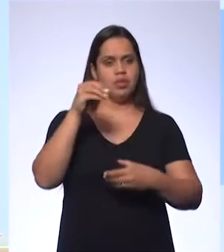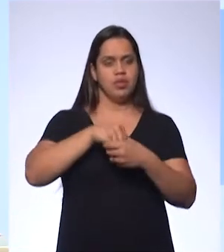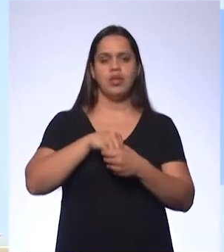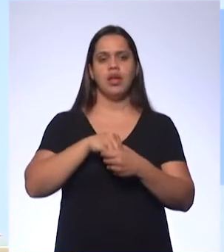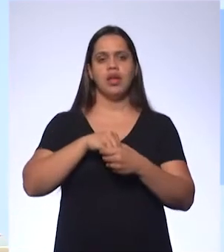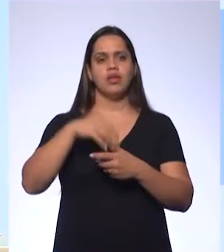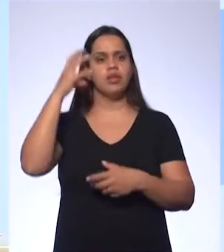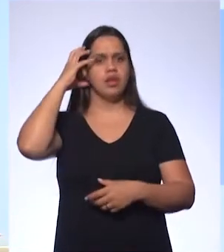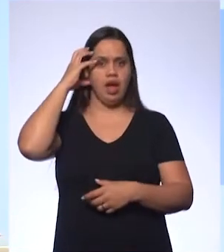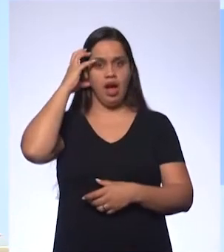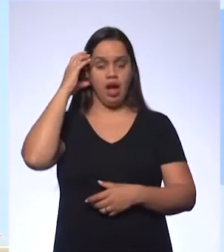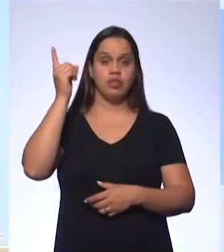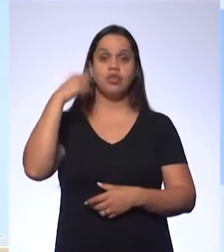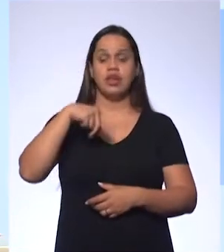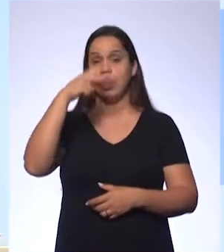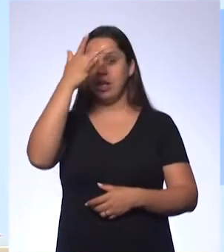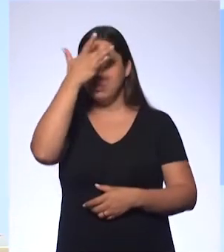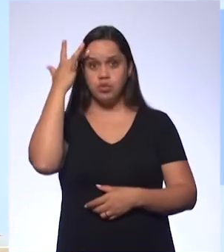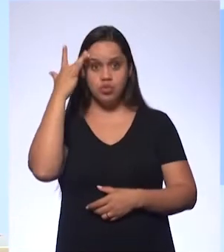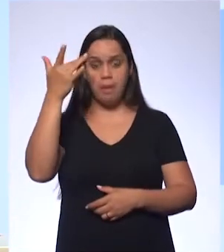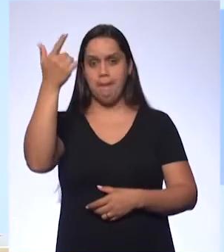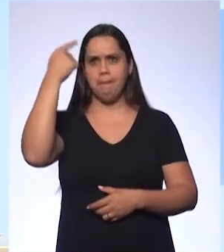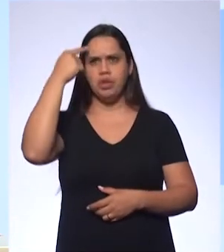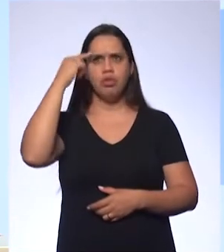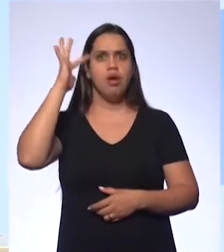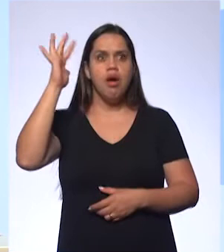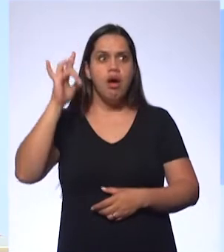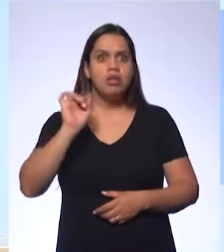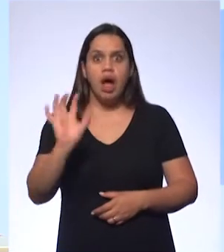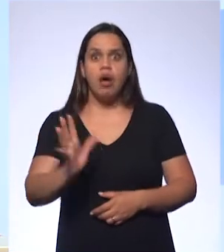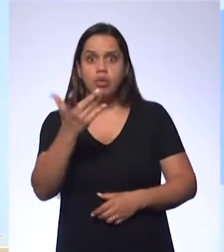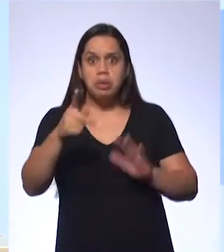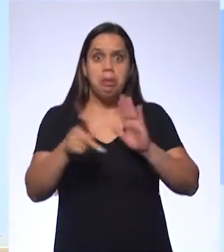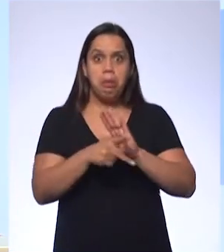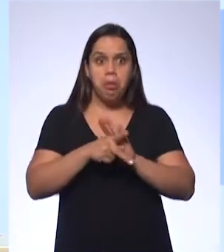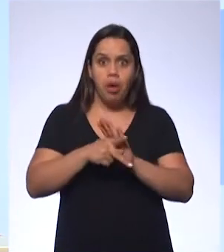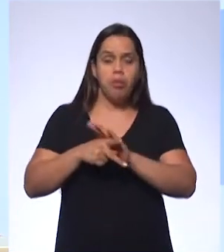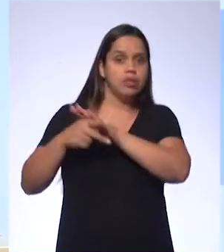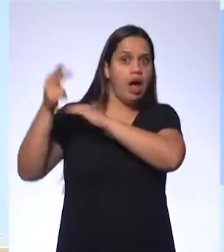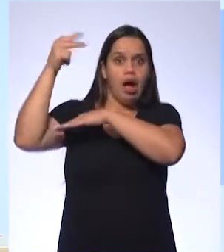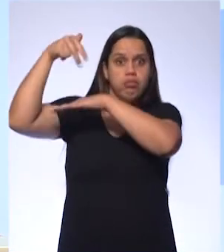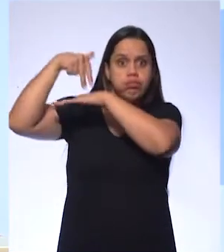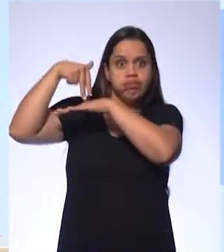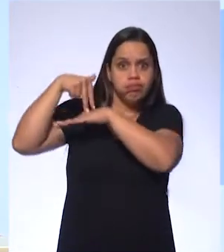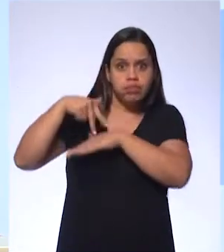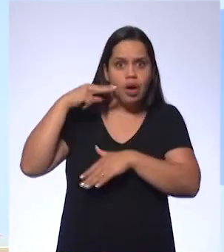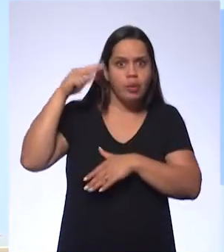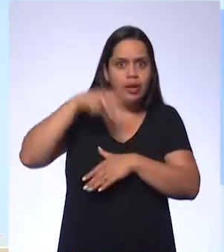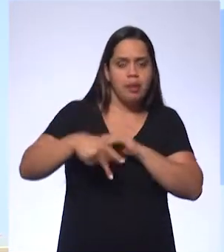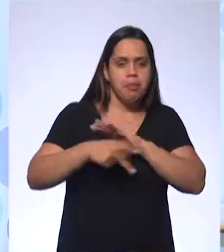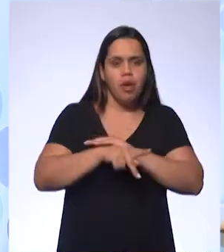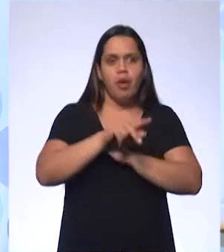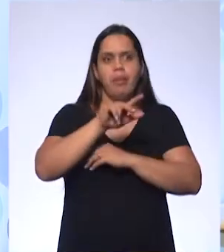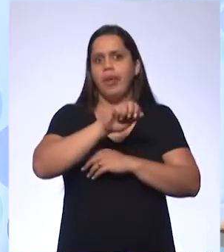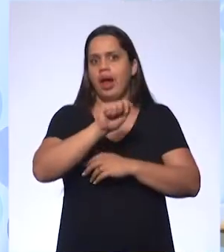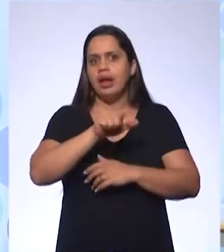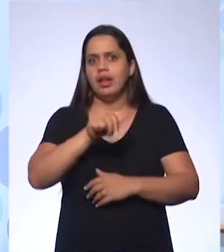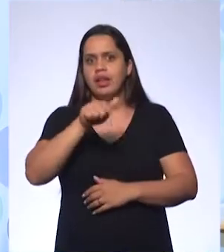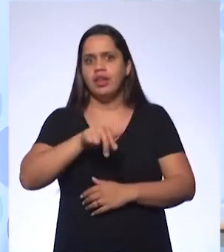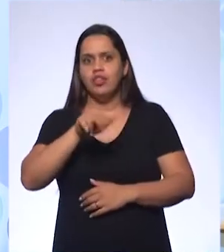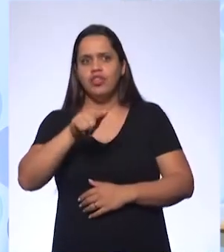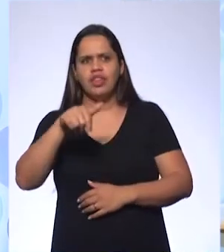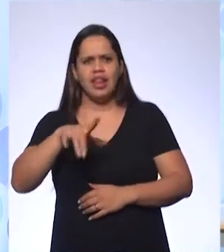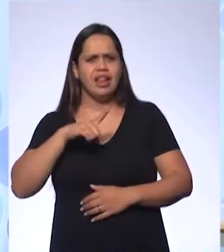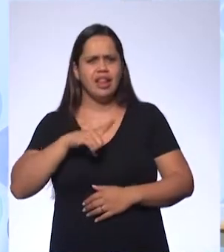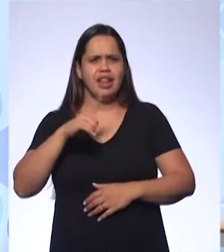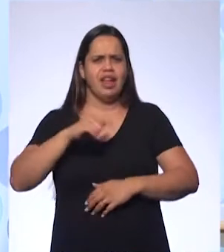as pessoas realmente pensaram que uma invasão alienígena estava acontecendo. Não é isso, Márcia? Sim, foi uma confusão muito grande, muita muito gente